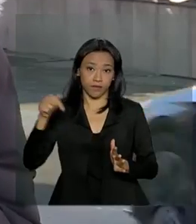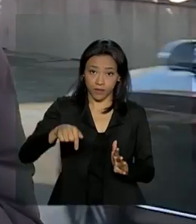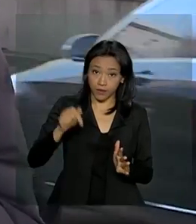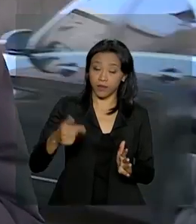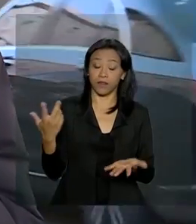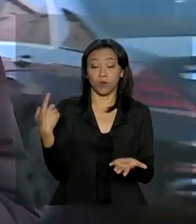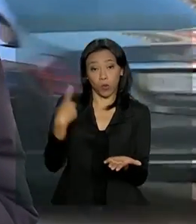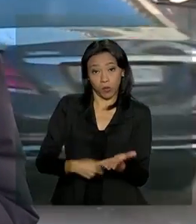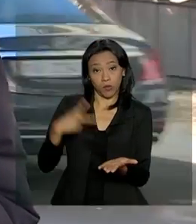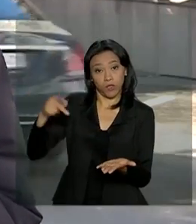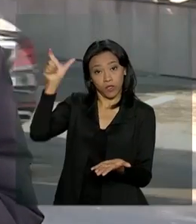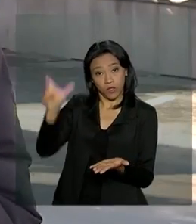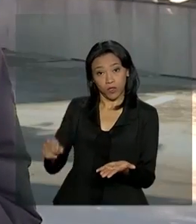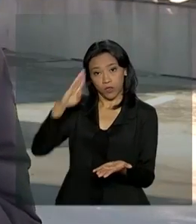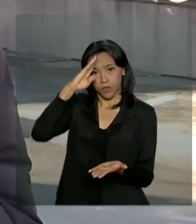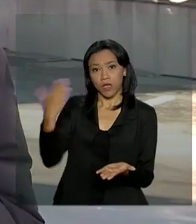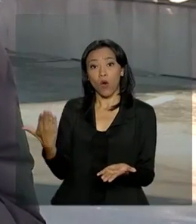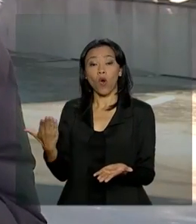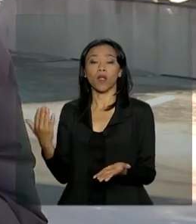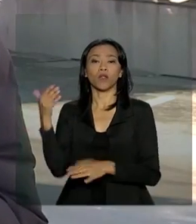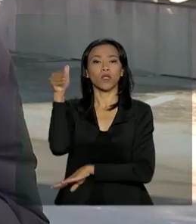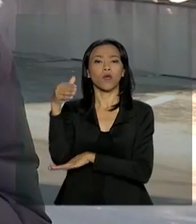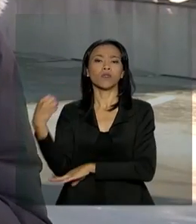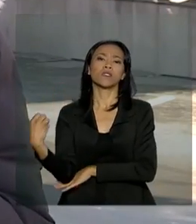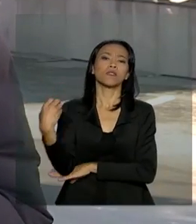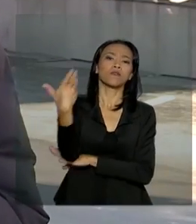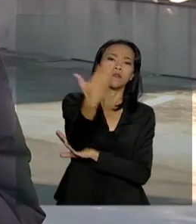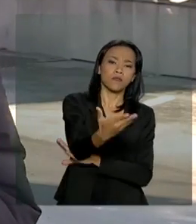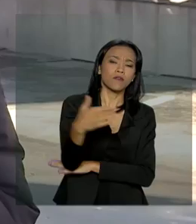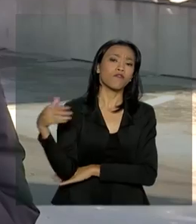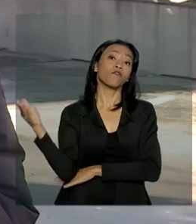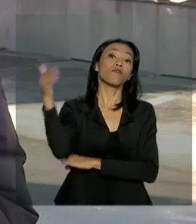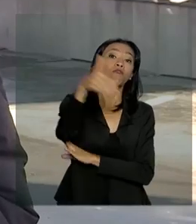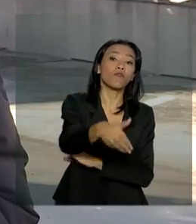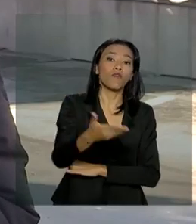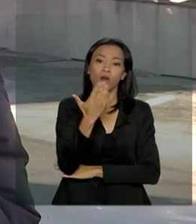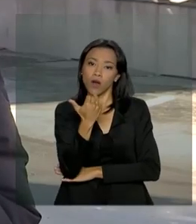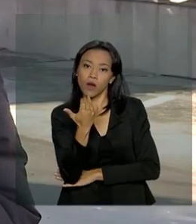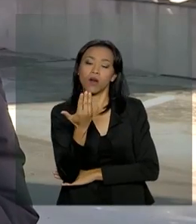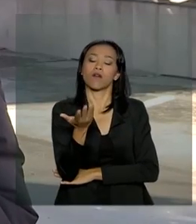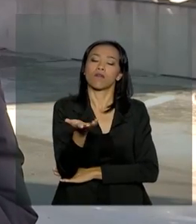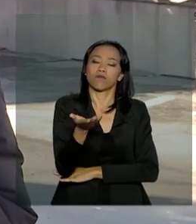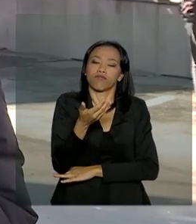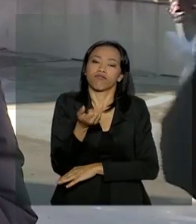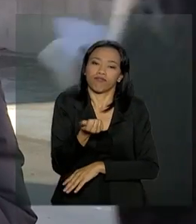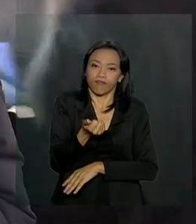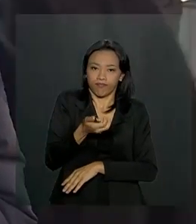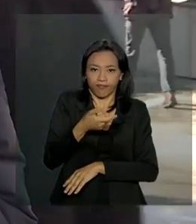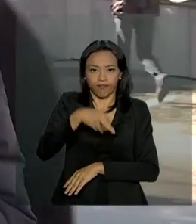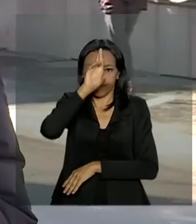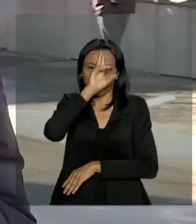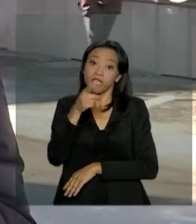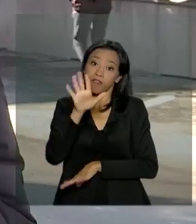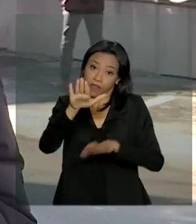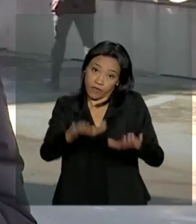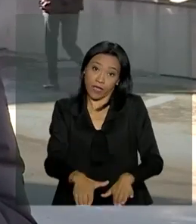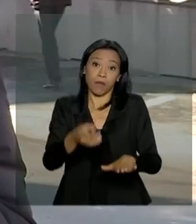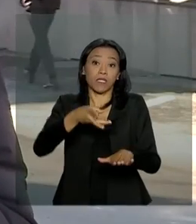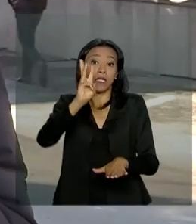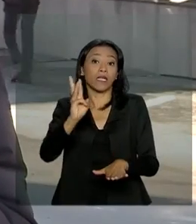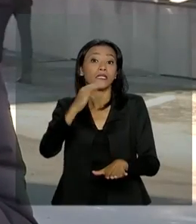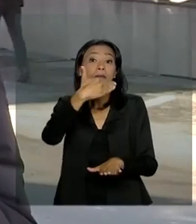Ele saiu para almoço do hotel, né? Deve ficar direto para essa sessão plenária às 15h30. Eu volto